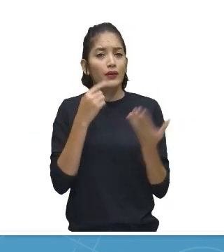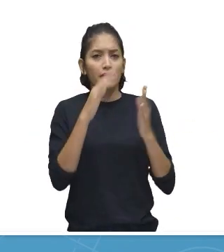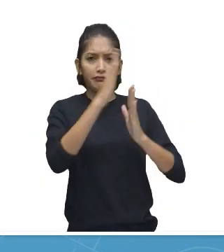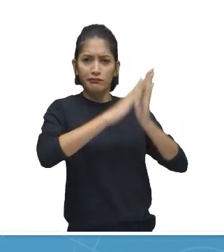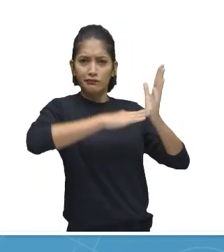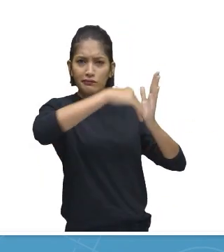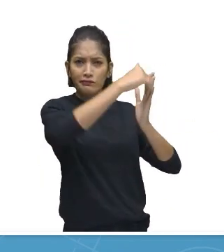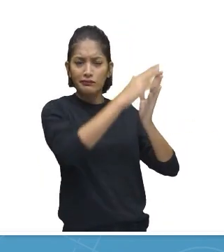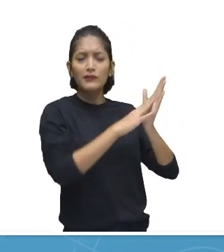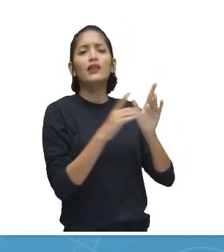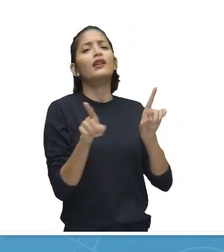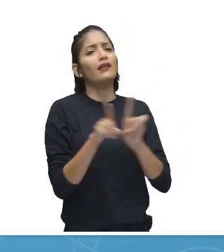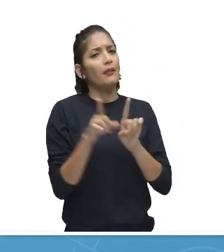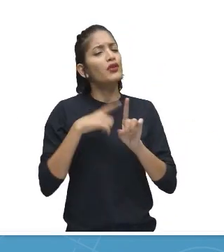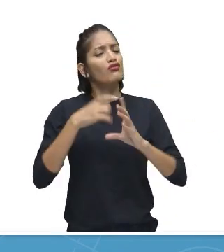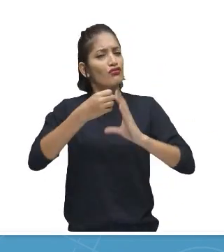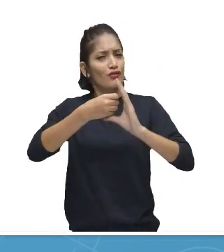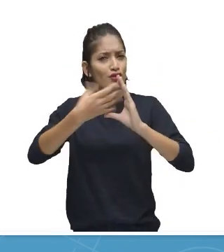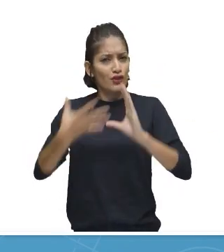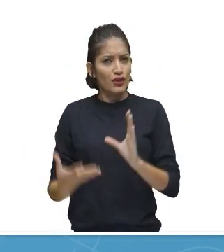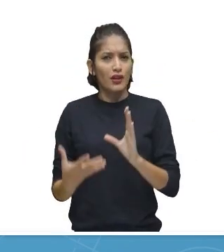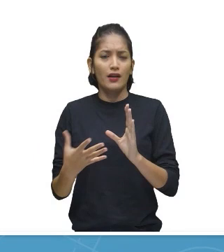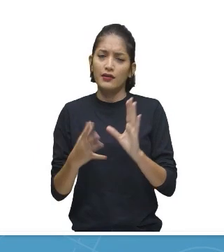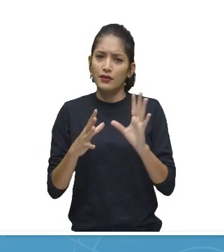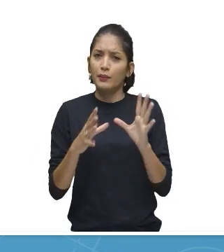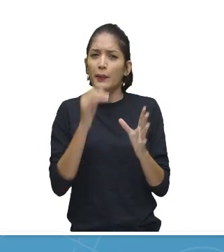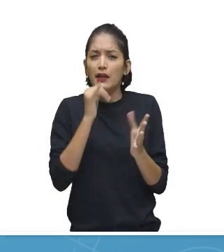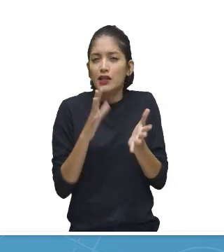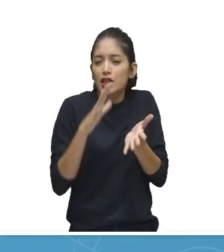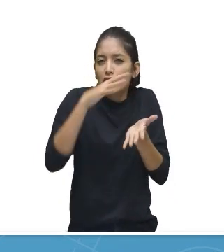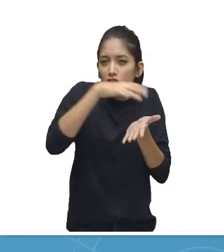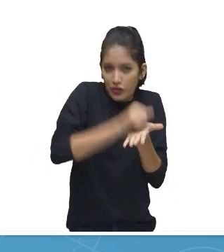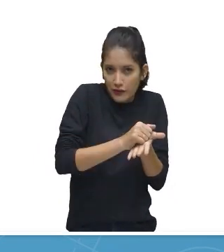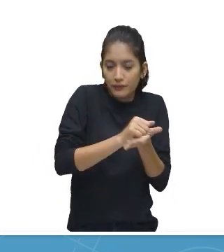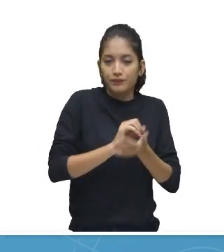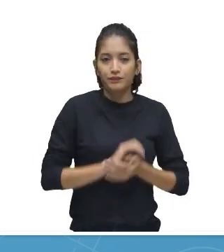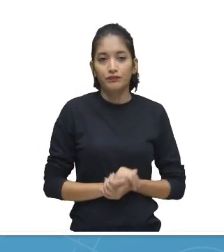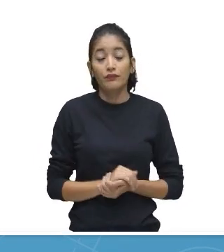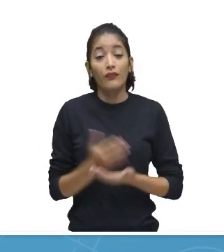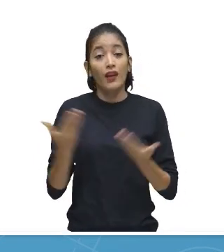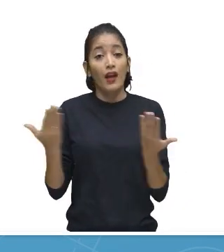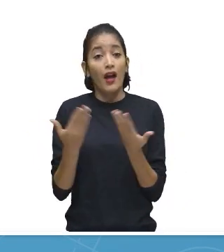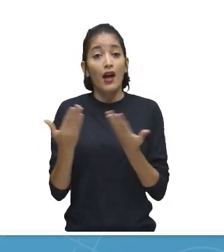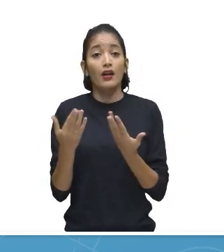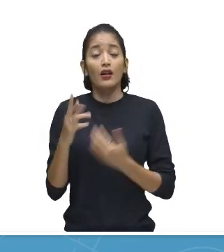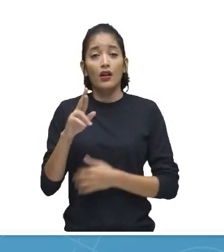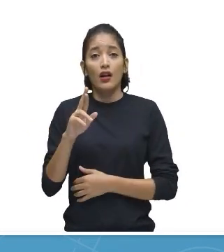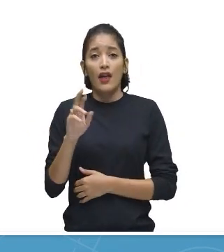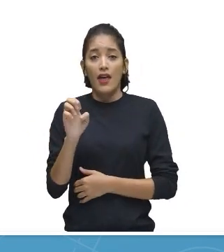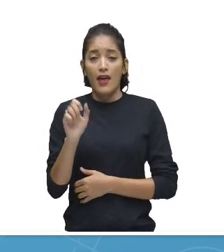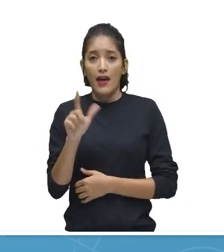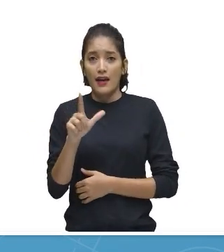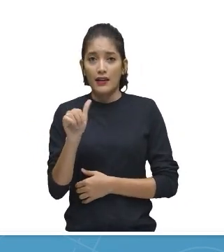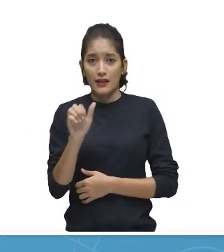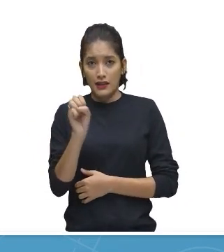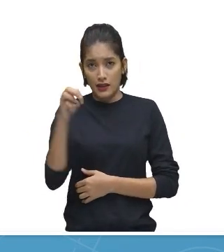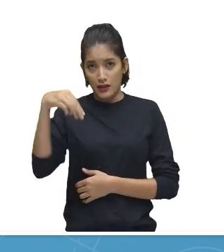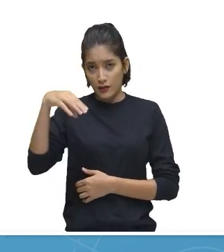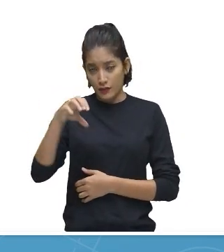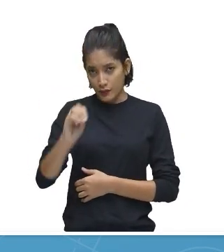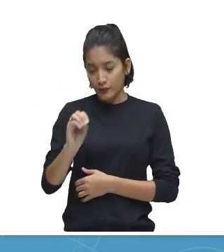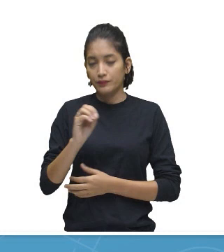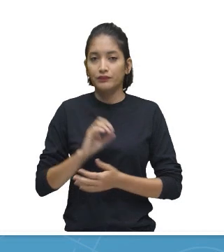ela tinha também esse caráter de registro, né? Aí a gente chegou no realismo. O novo